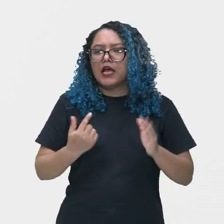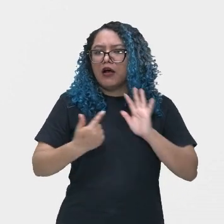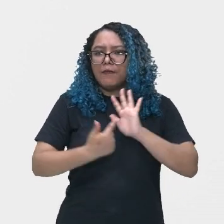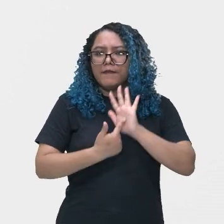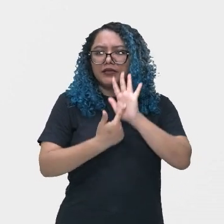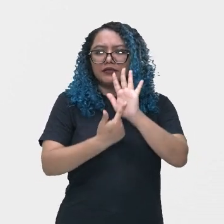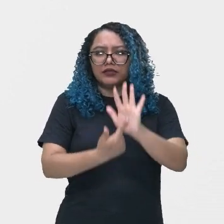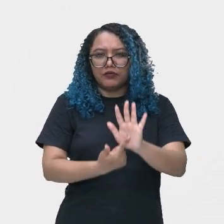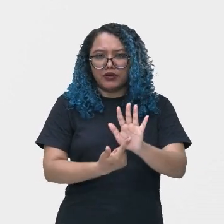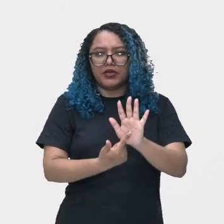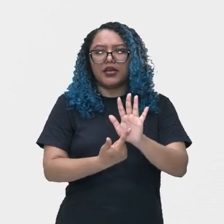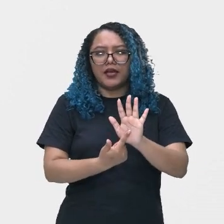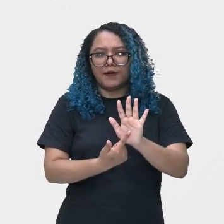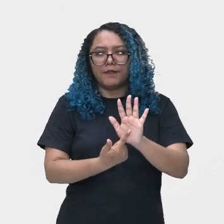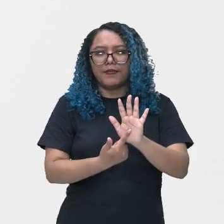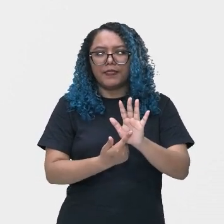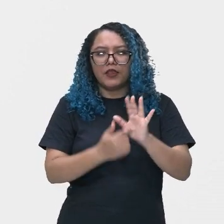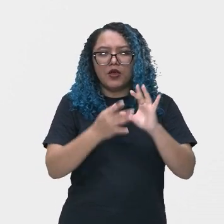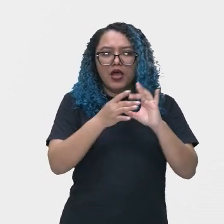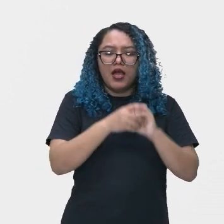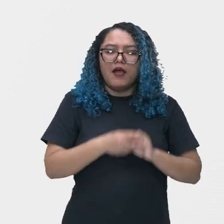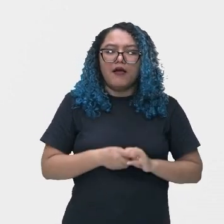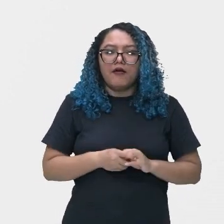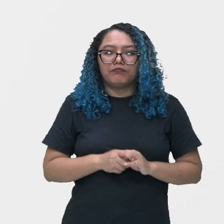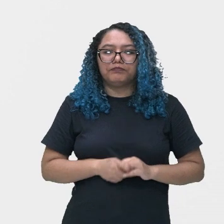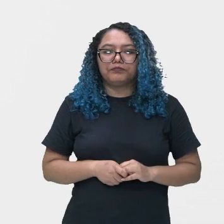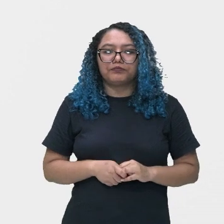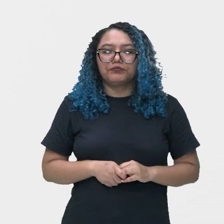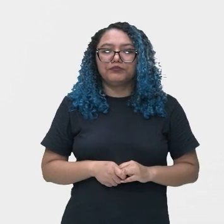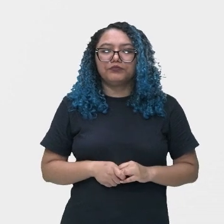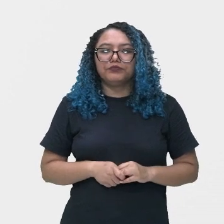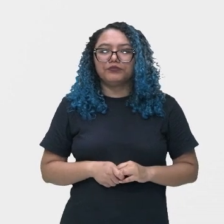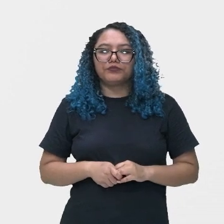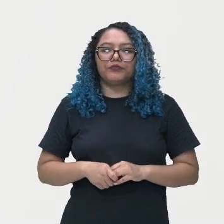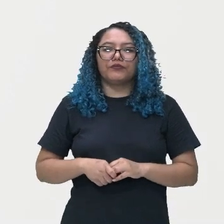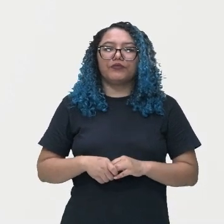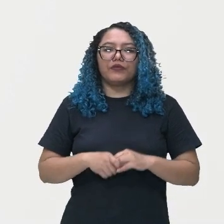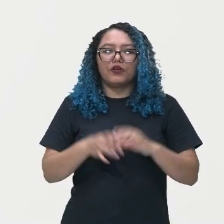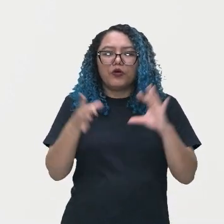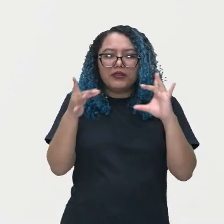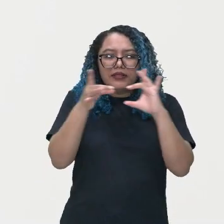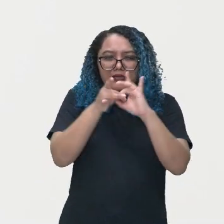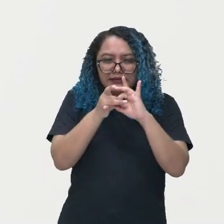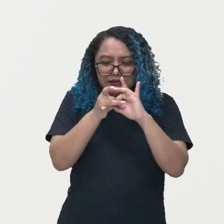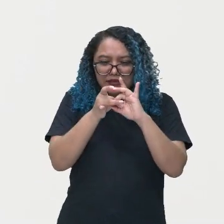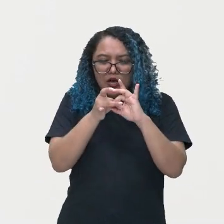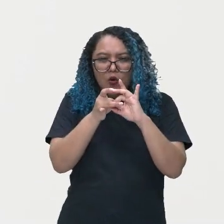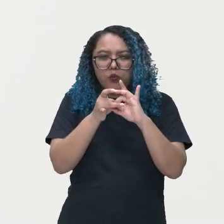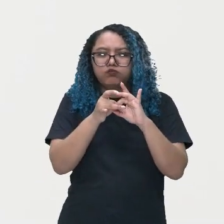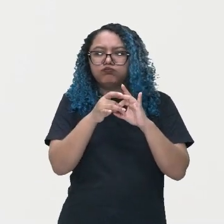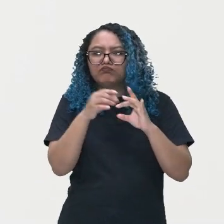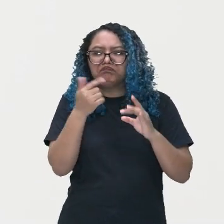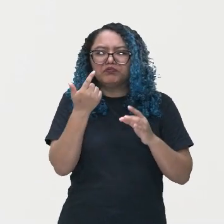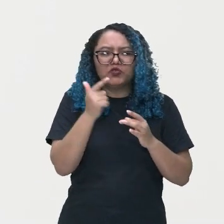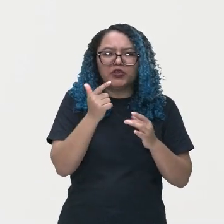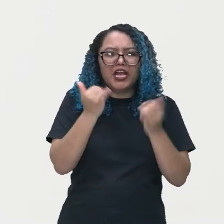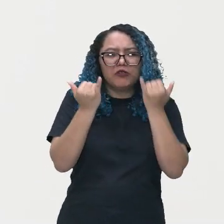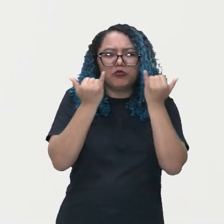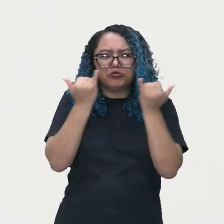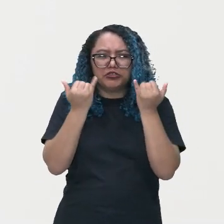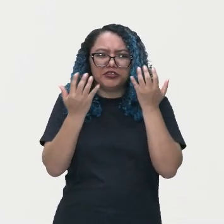de uma notícia com outra, levando o leitor a um engano quanto à relação em que o veículo de informação está